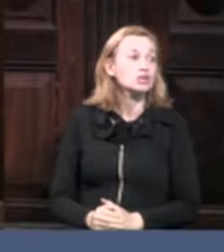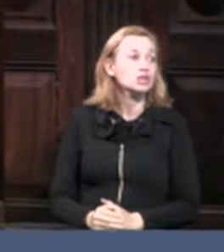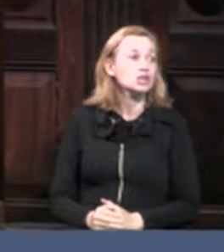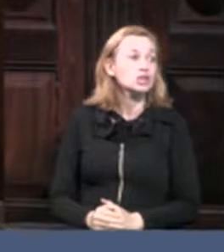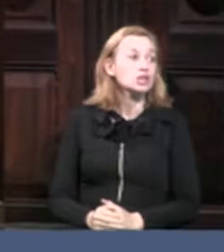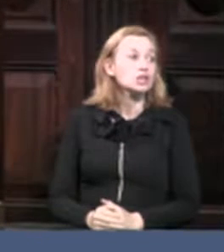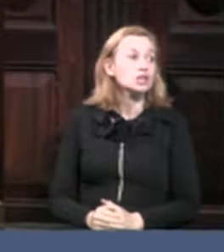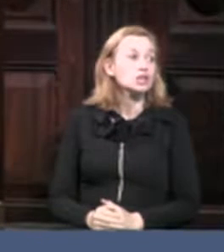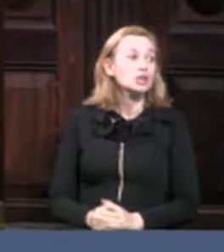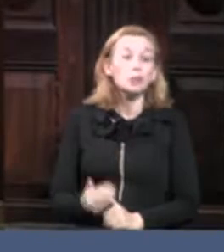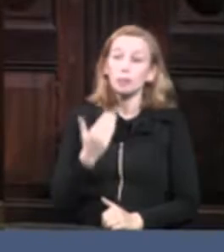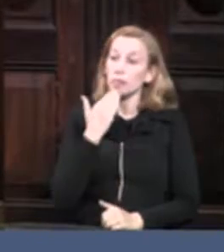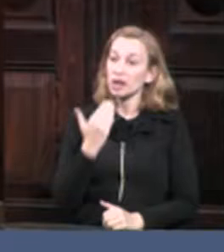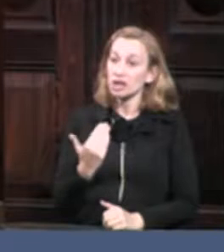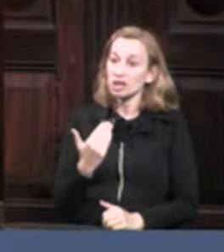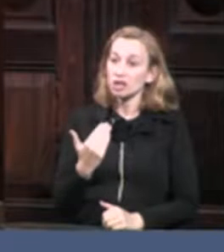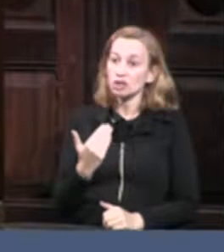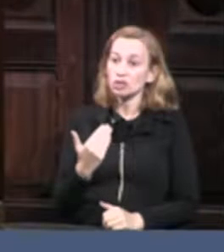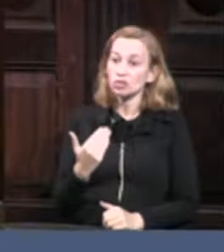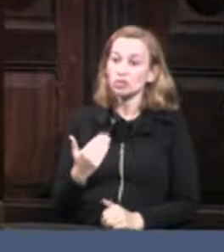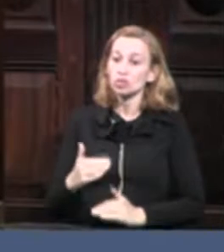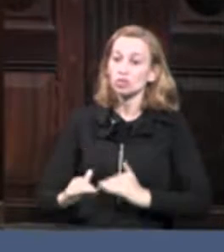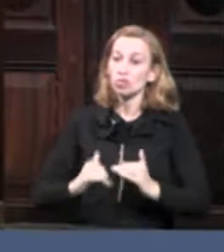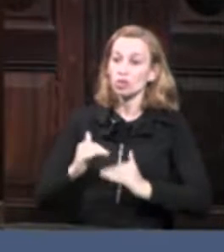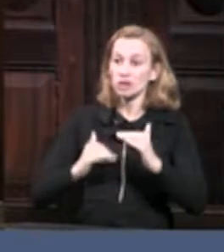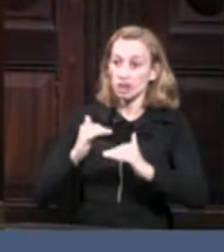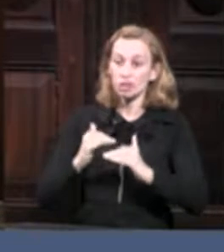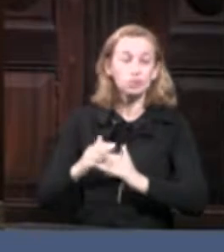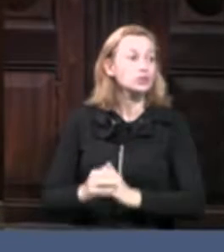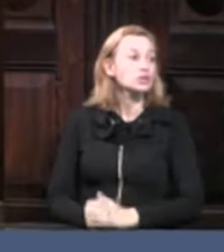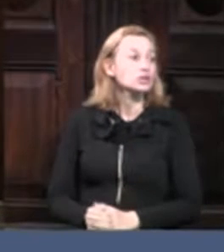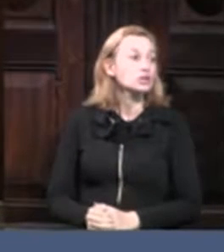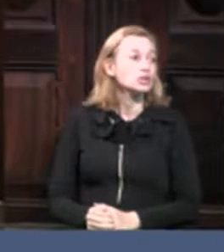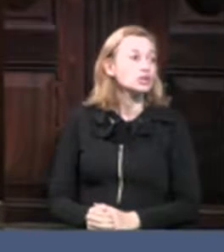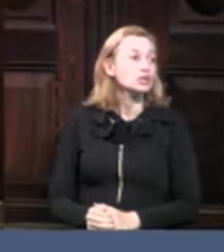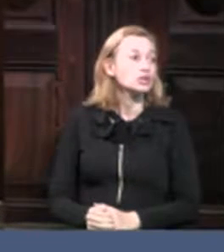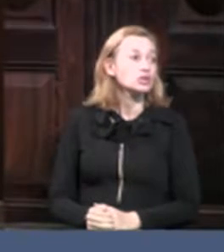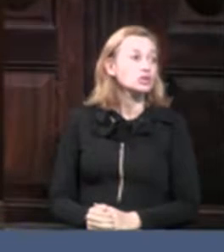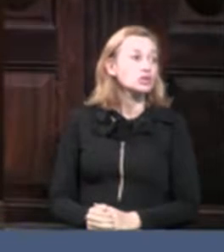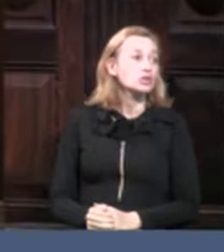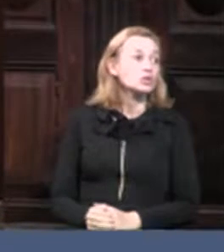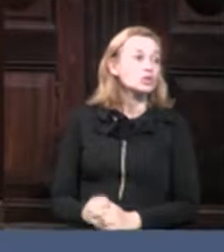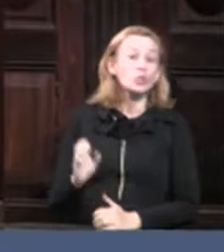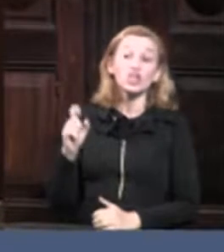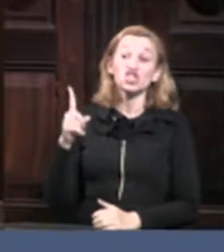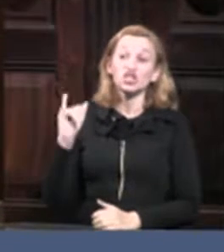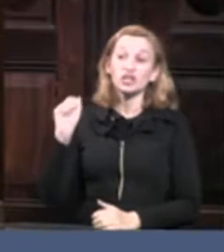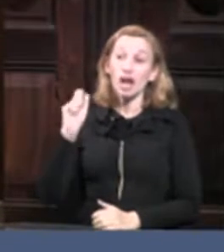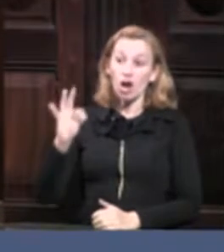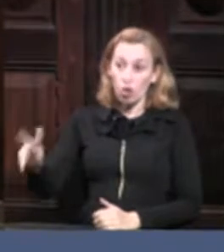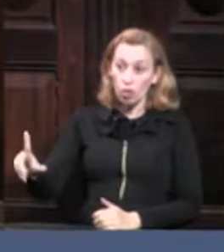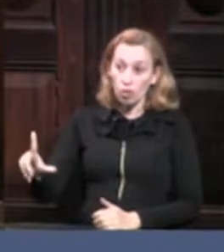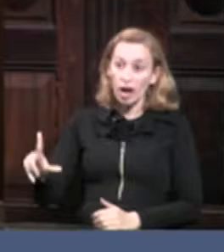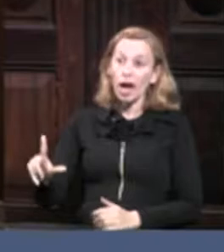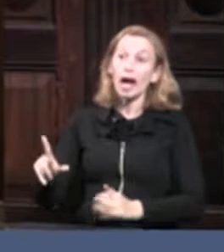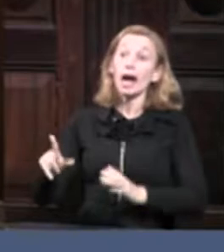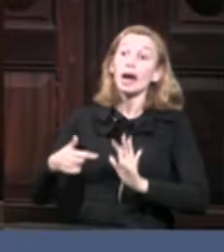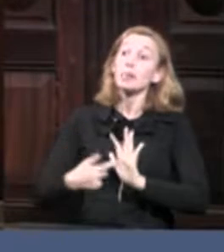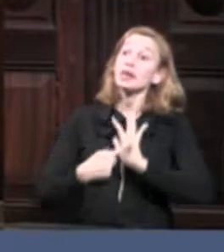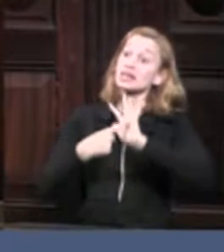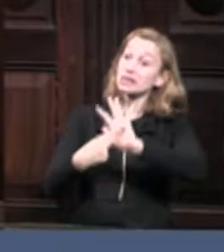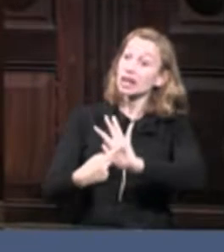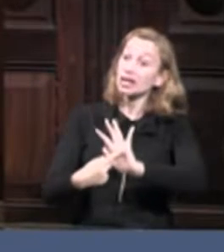ignorando esse processo legislativo em curso. O edital apresentado pela Secretaria de Transportes é